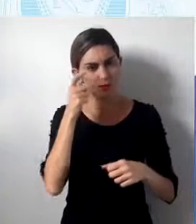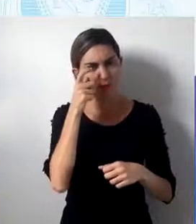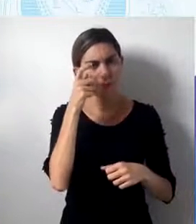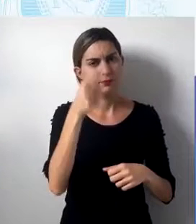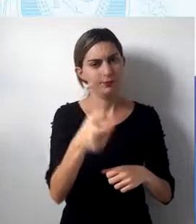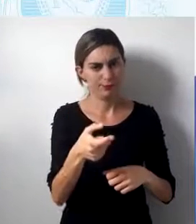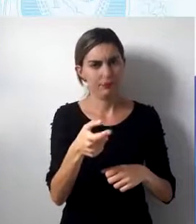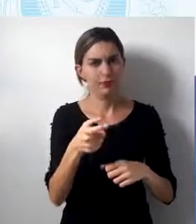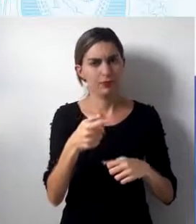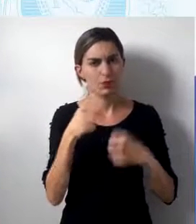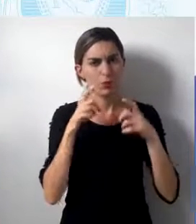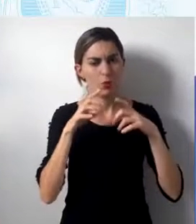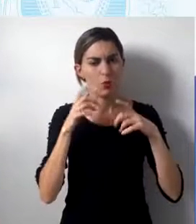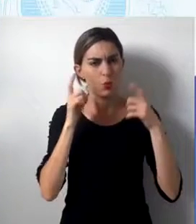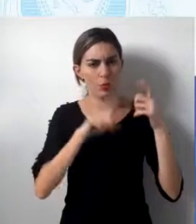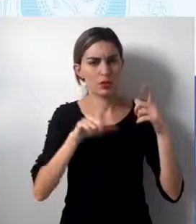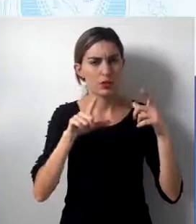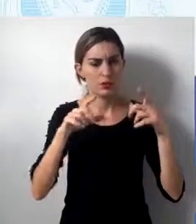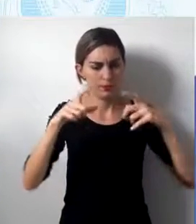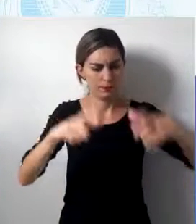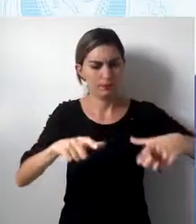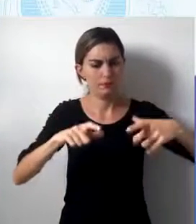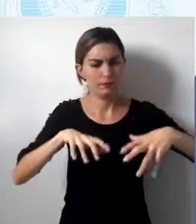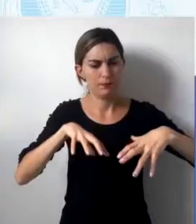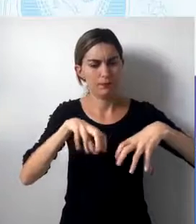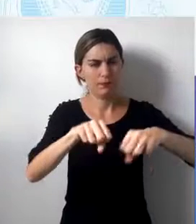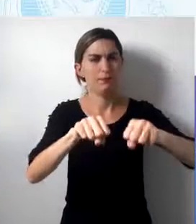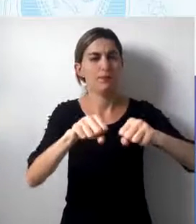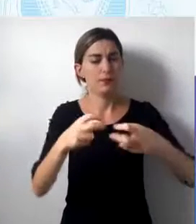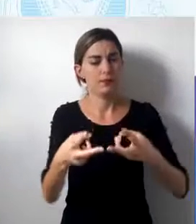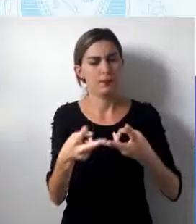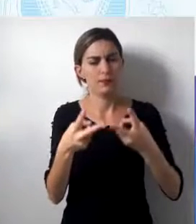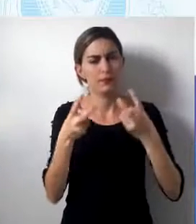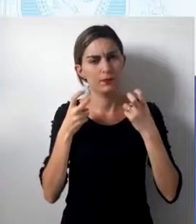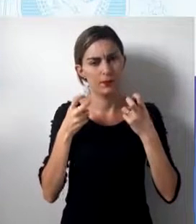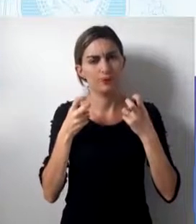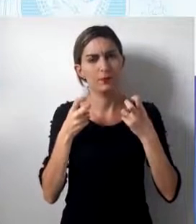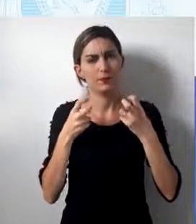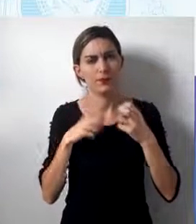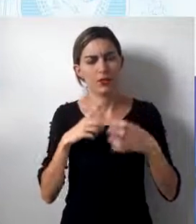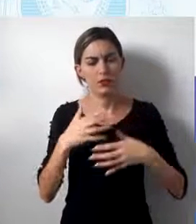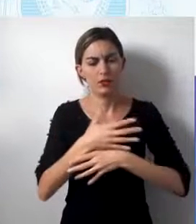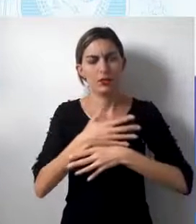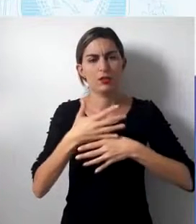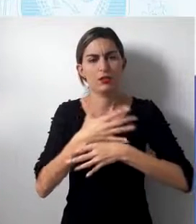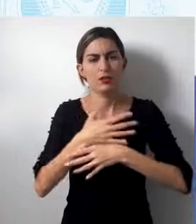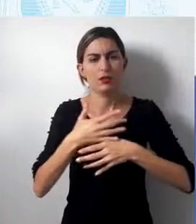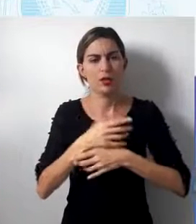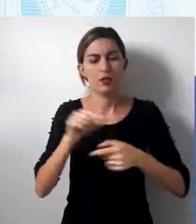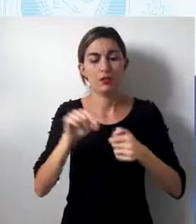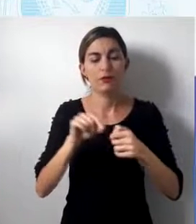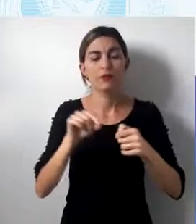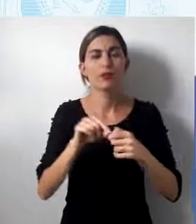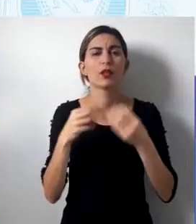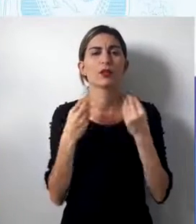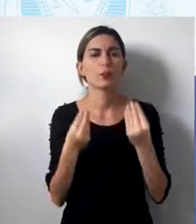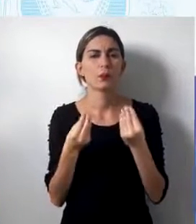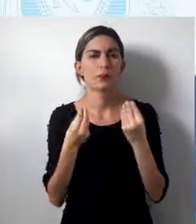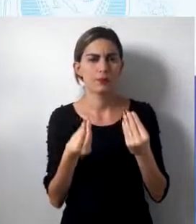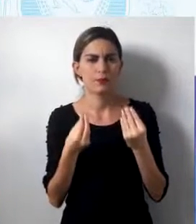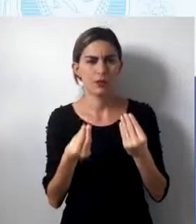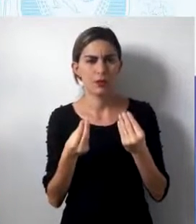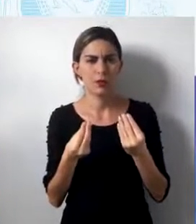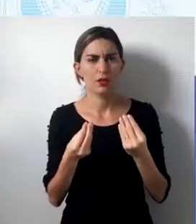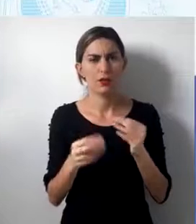uma intencionalidade de conquista de território, então a gente percebe que é uma cidade que foi feita para